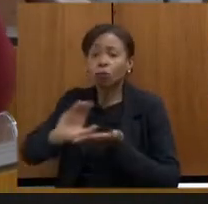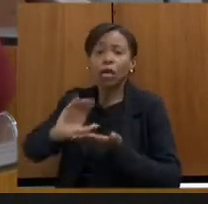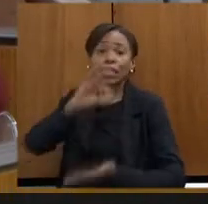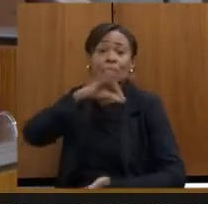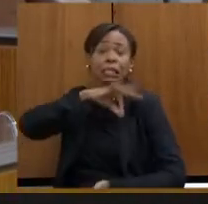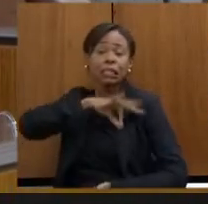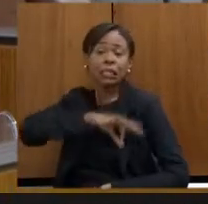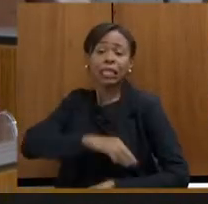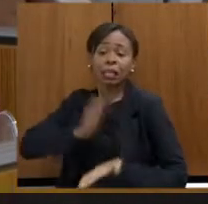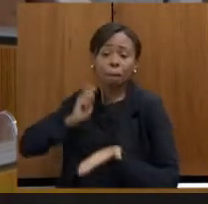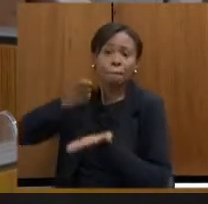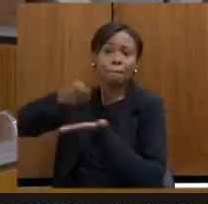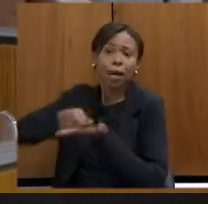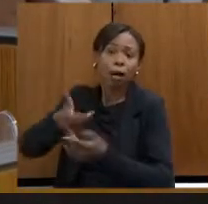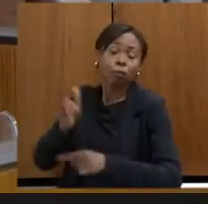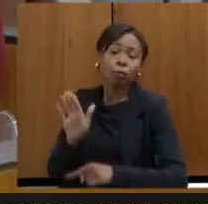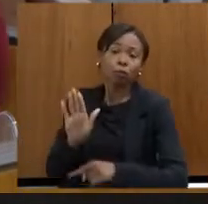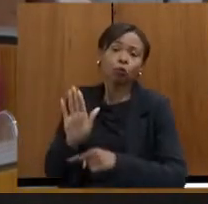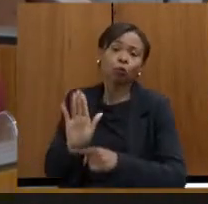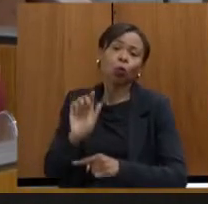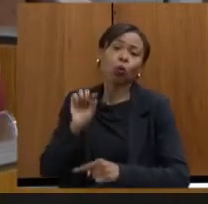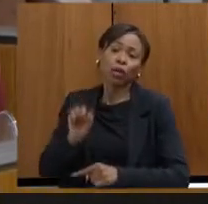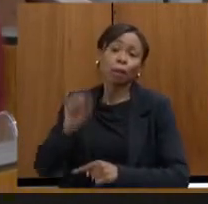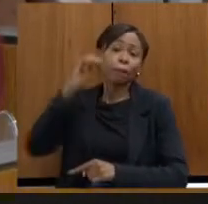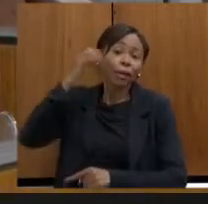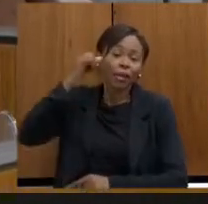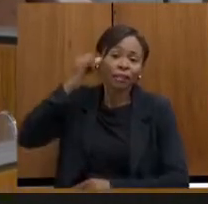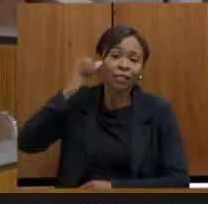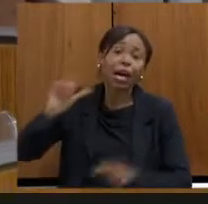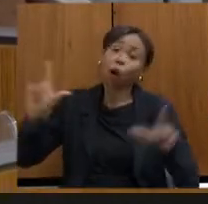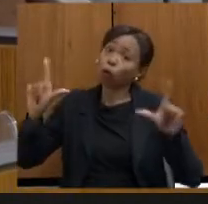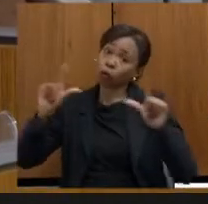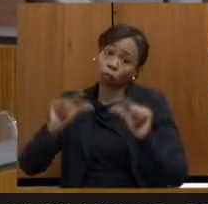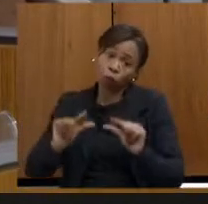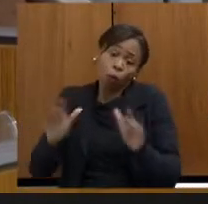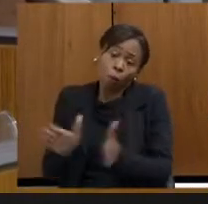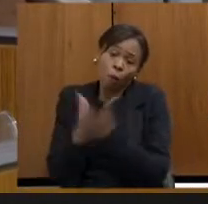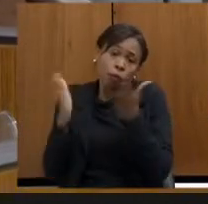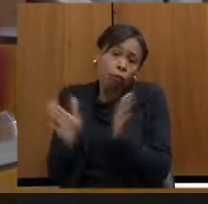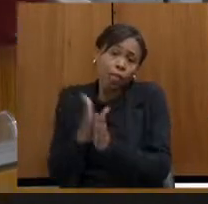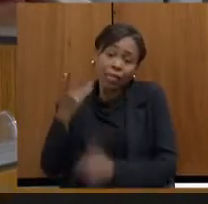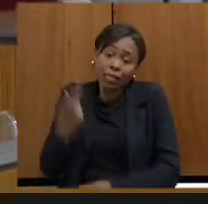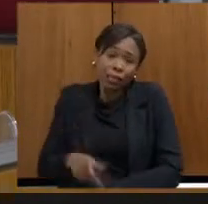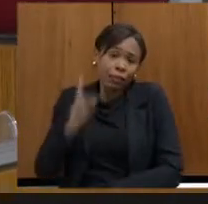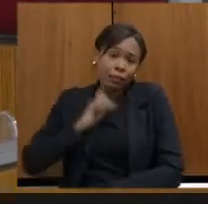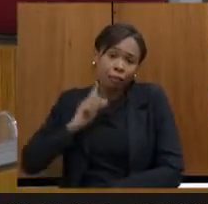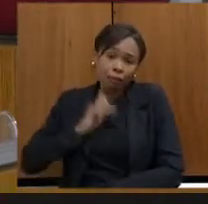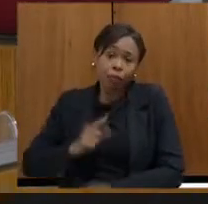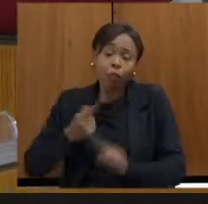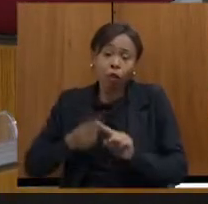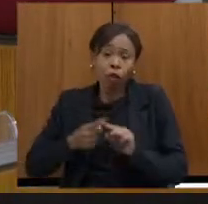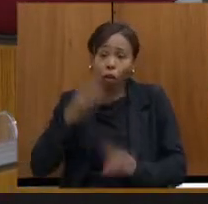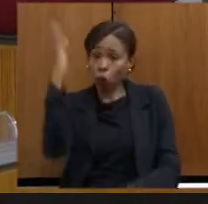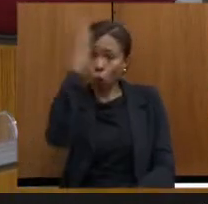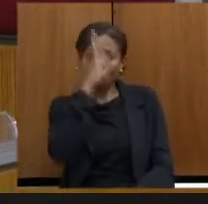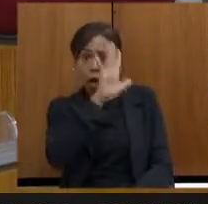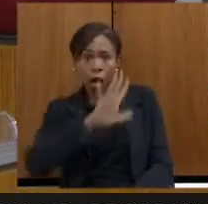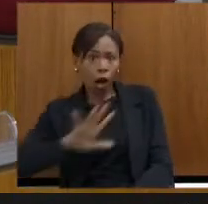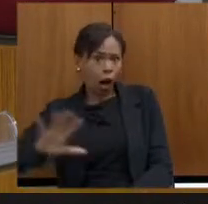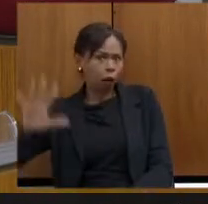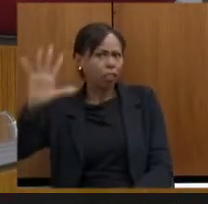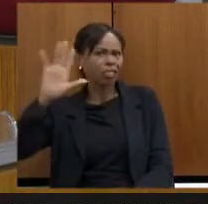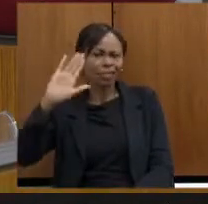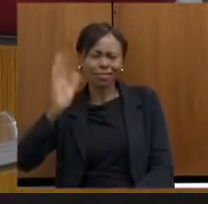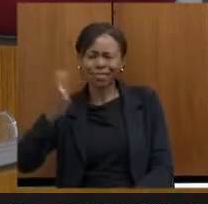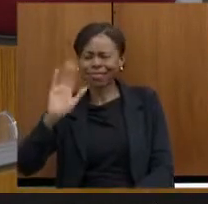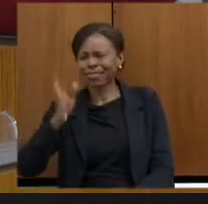que pudesse combater essa extrema pobreza no nosso Estado, porque, nacionalmente, nós já enfrentamos um governo